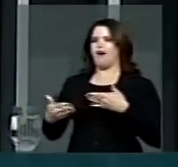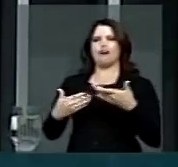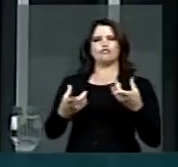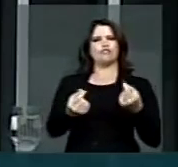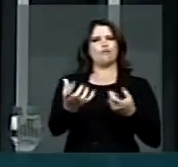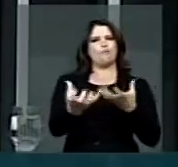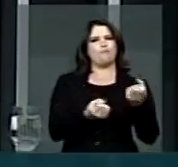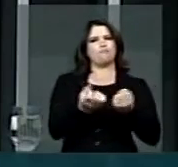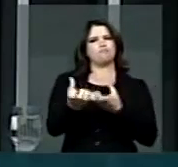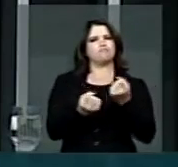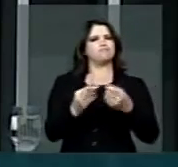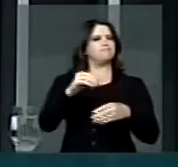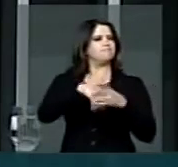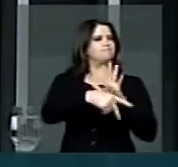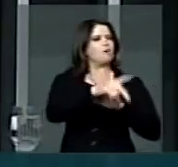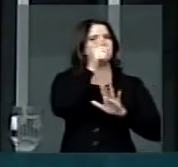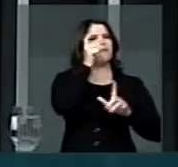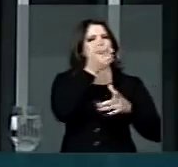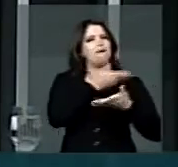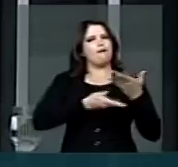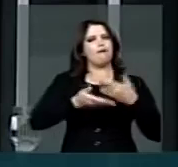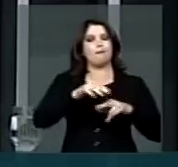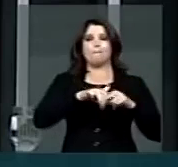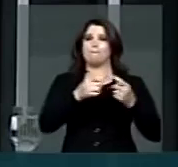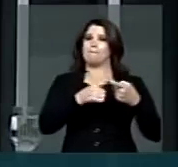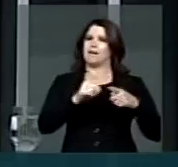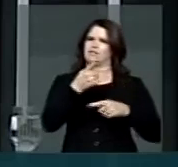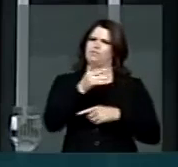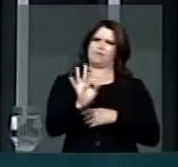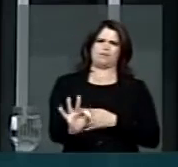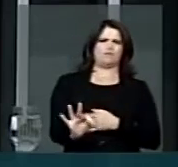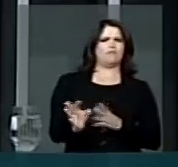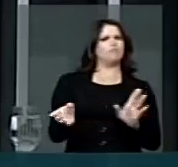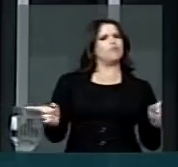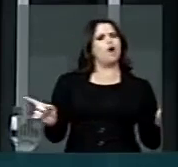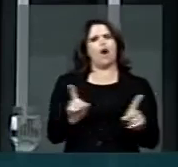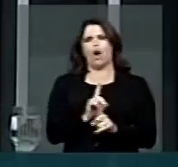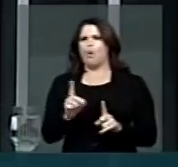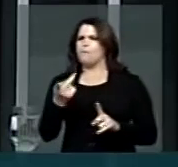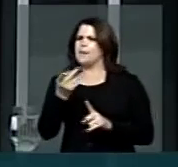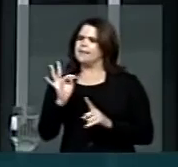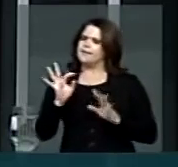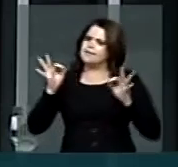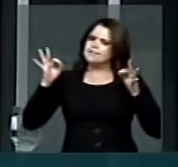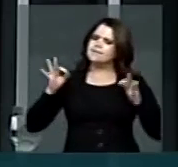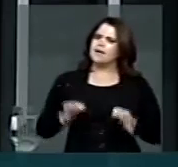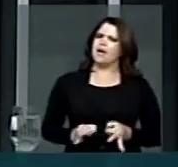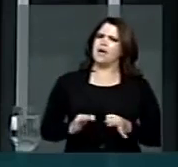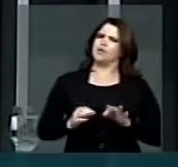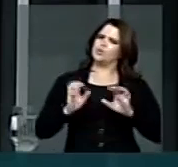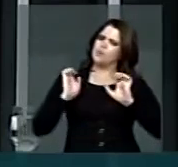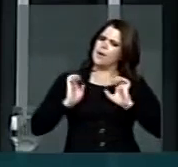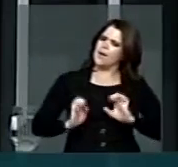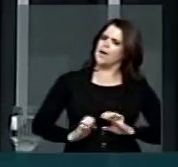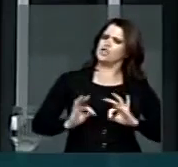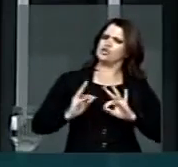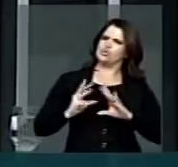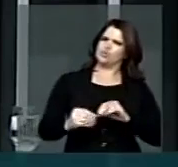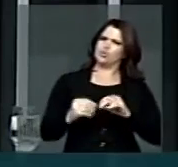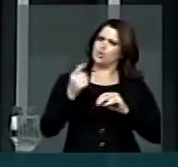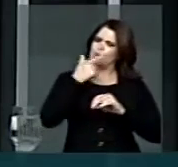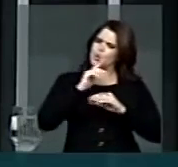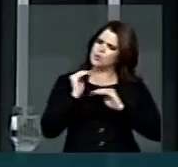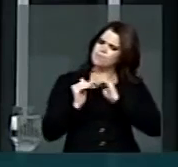seus benefícios próprios. Mas o PT nasceu na diversidade, cresceu com a jovem